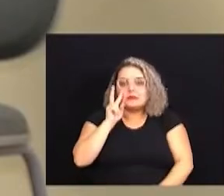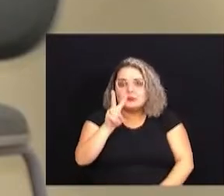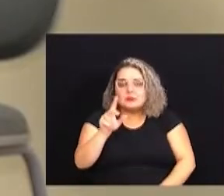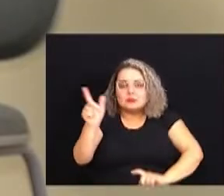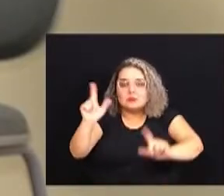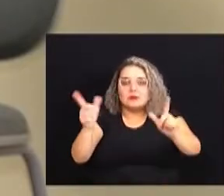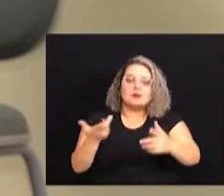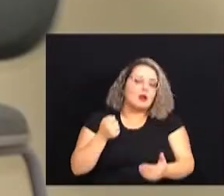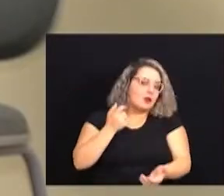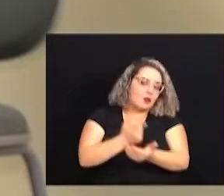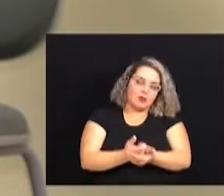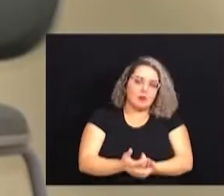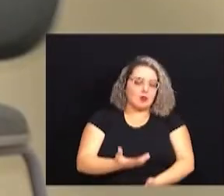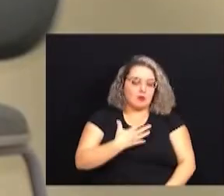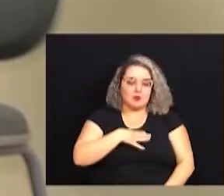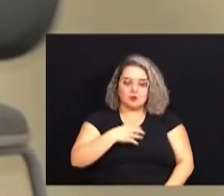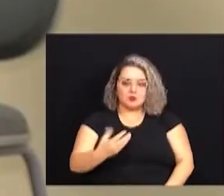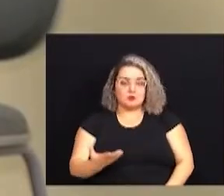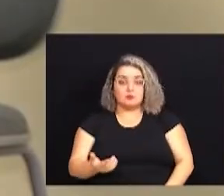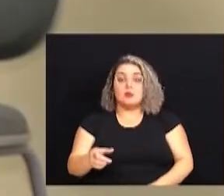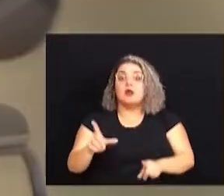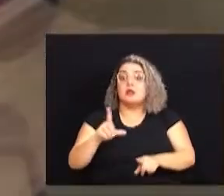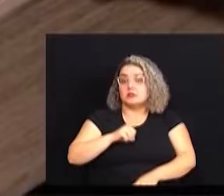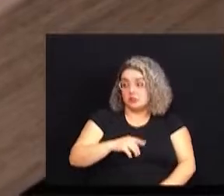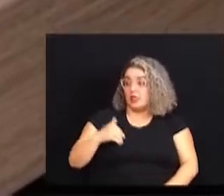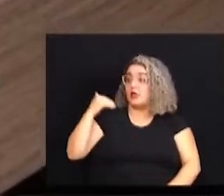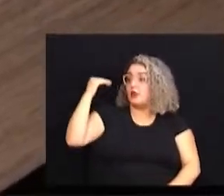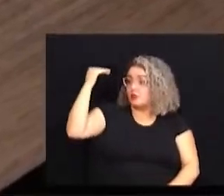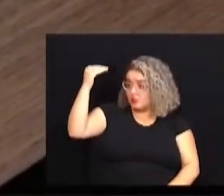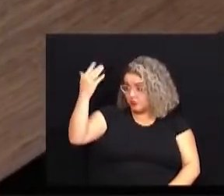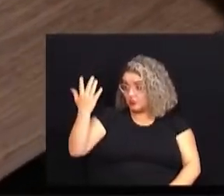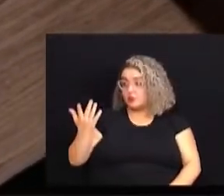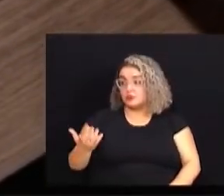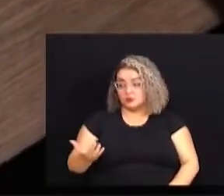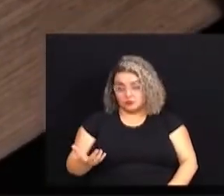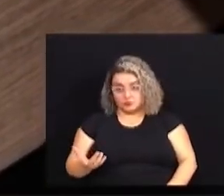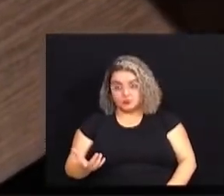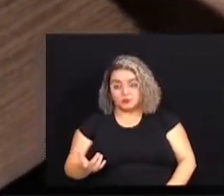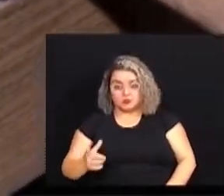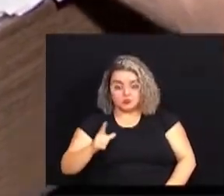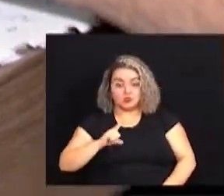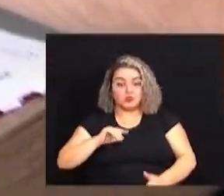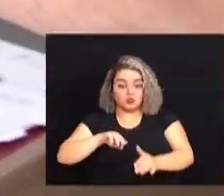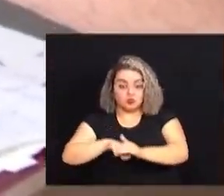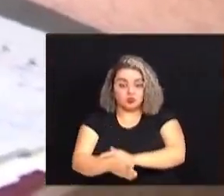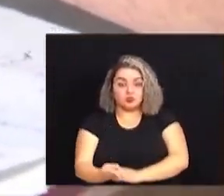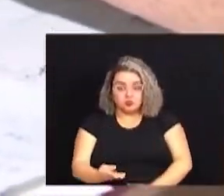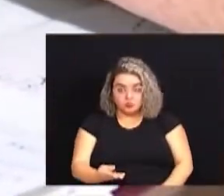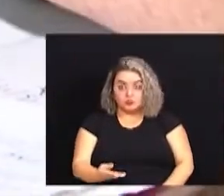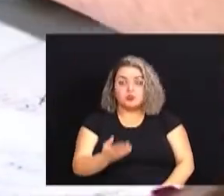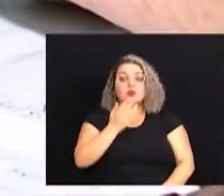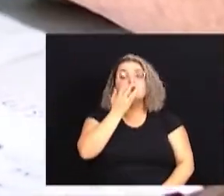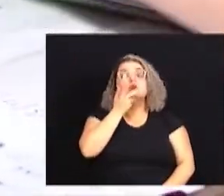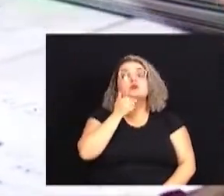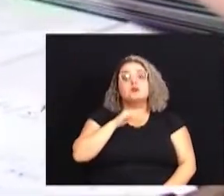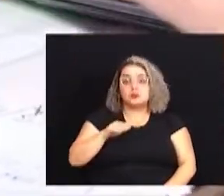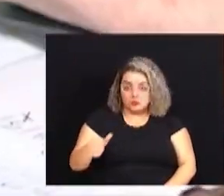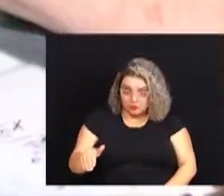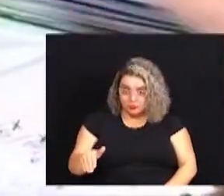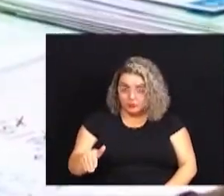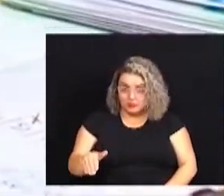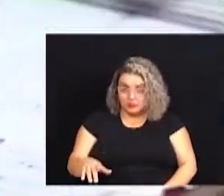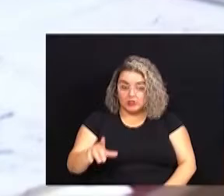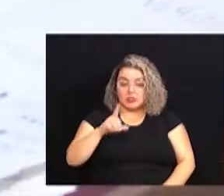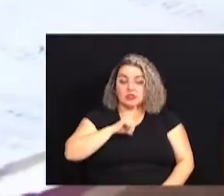às vezes para os filhos, etc. Mas também tem muitos adultos que tinham esse costume quando criança e manteve, porque de certa